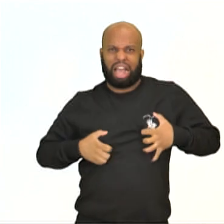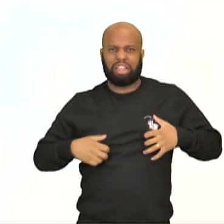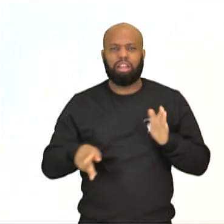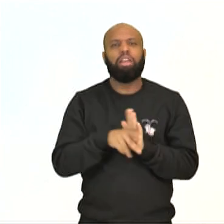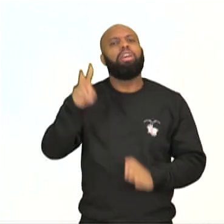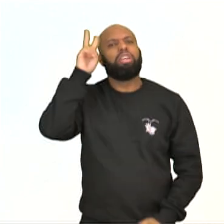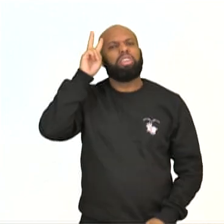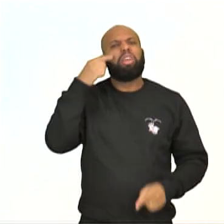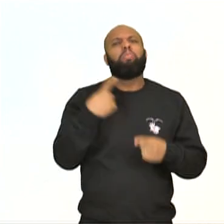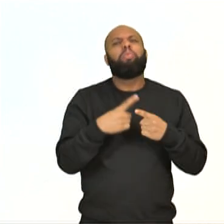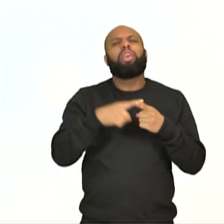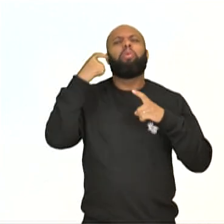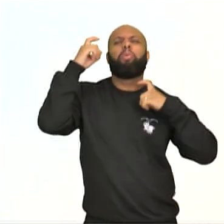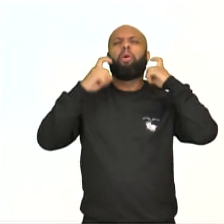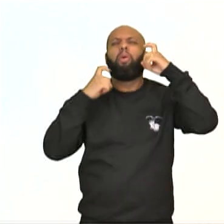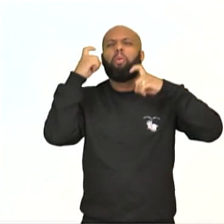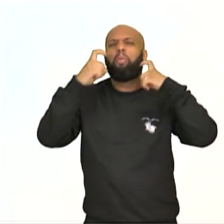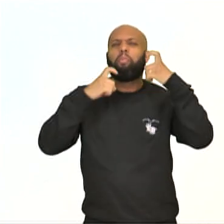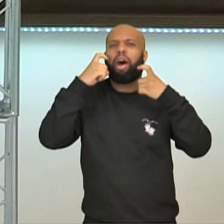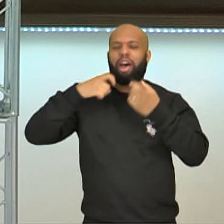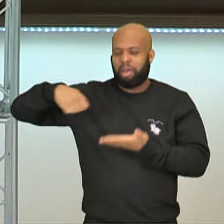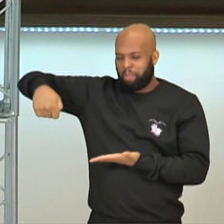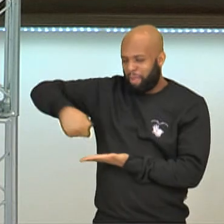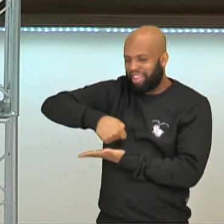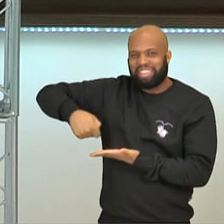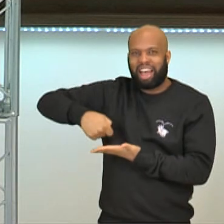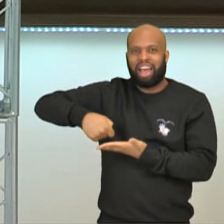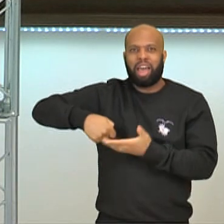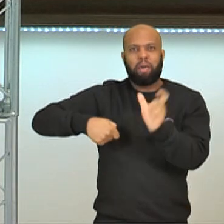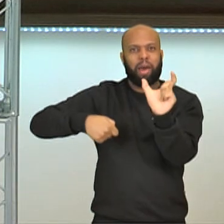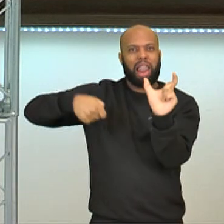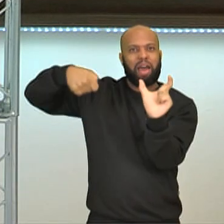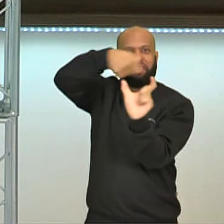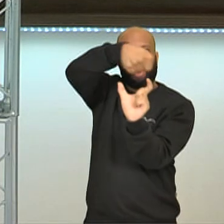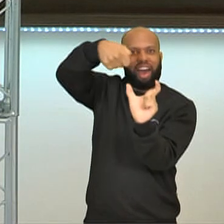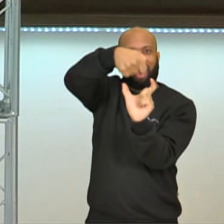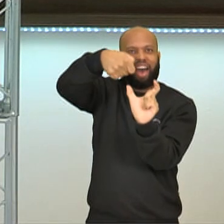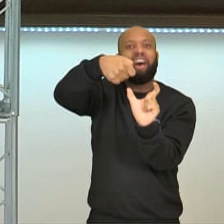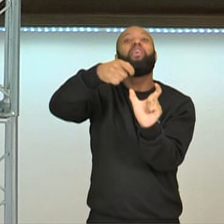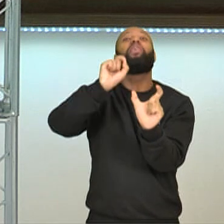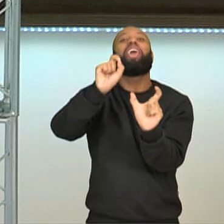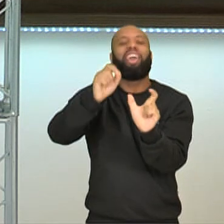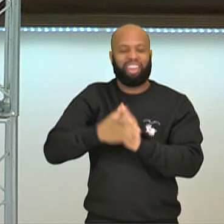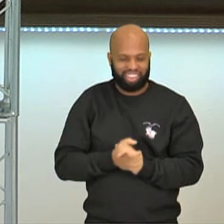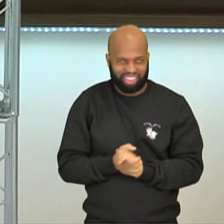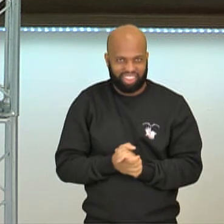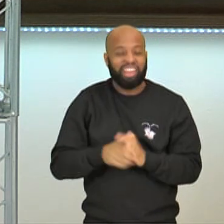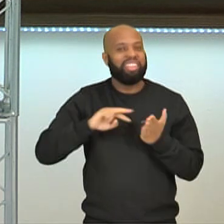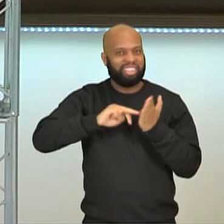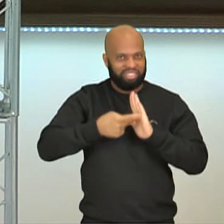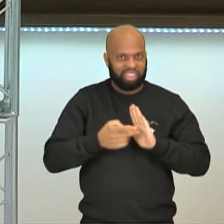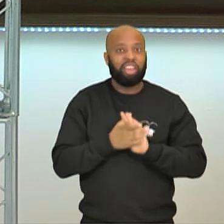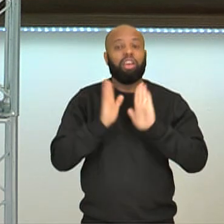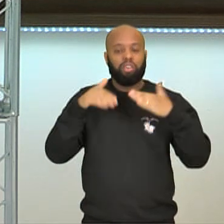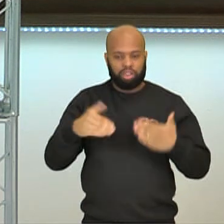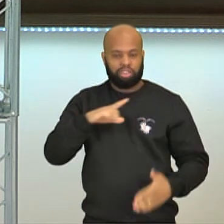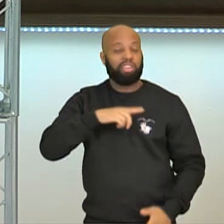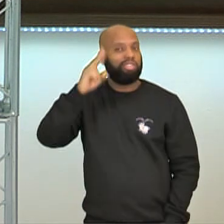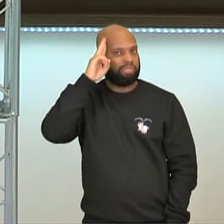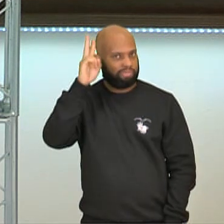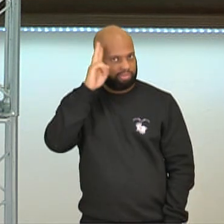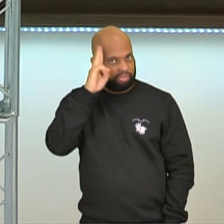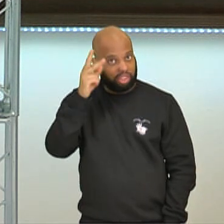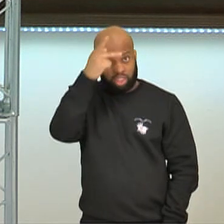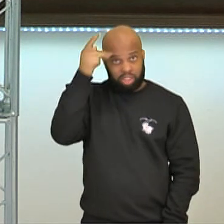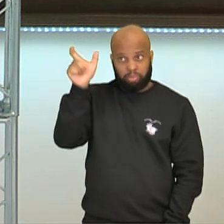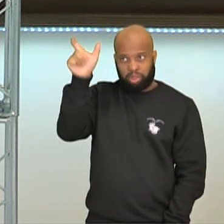gente se preocupar tanto em passar essas palavras? Aqui a gente tem uma relação de que geralmente nas segundas-feiras